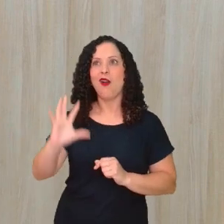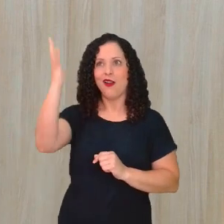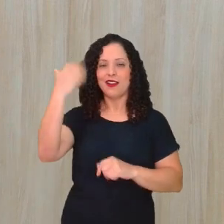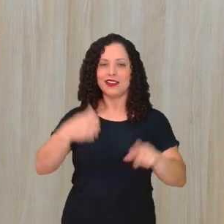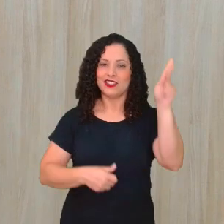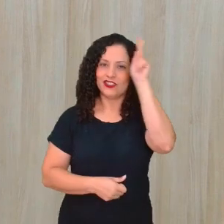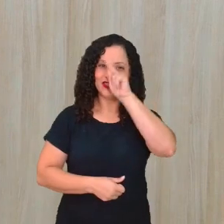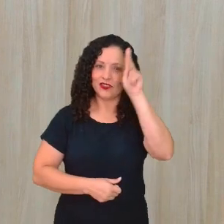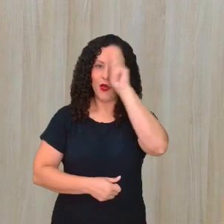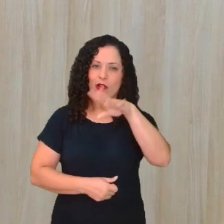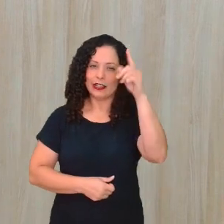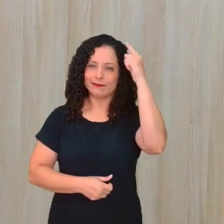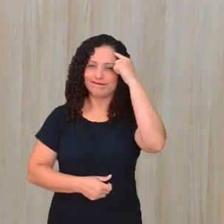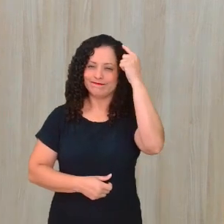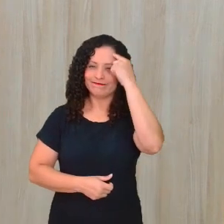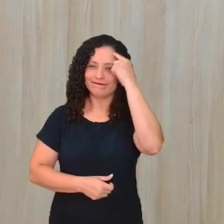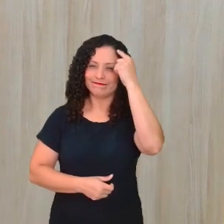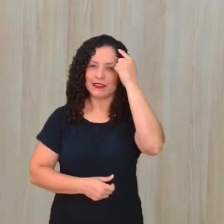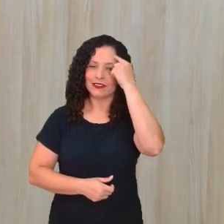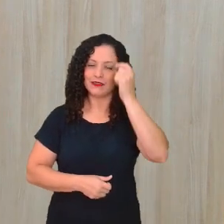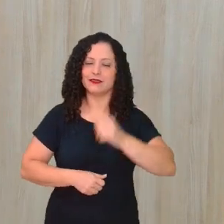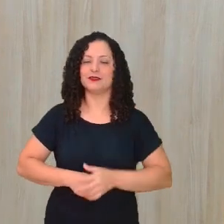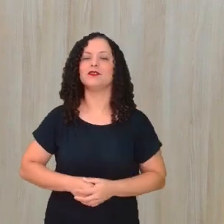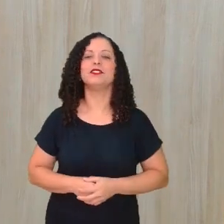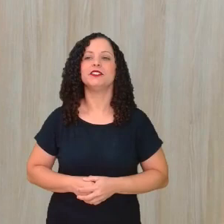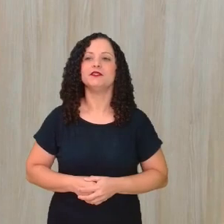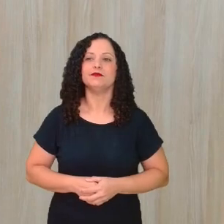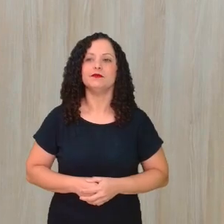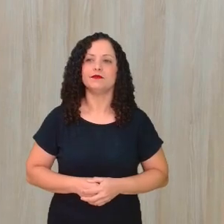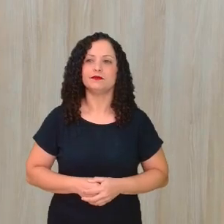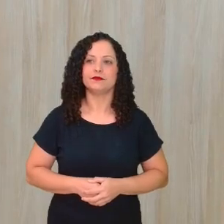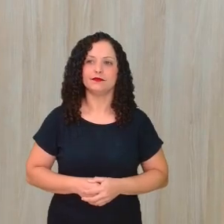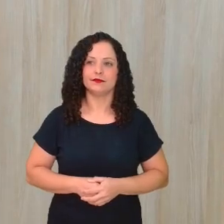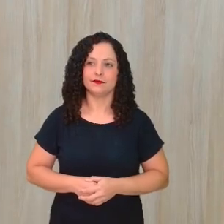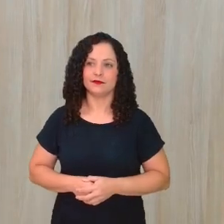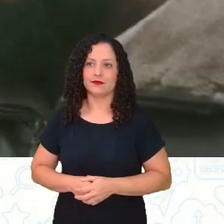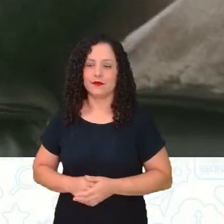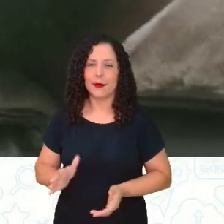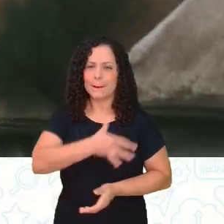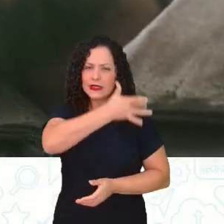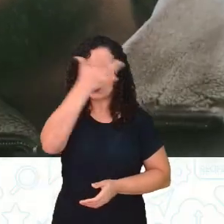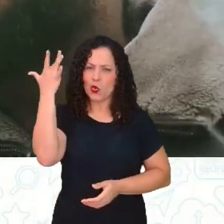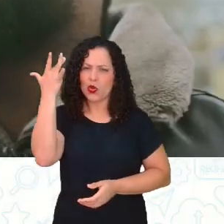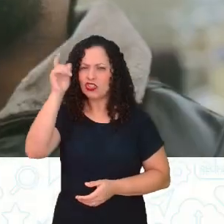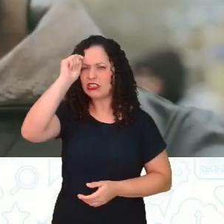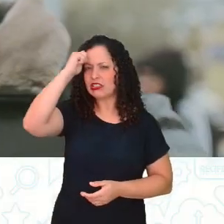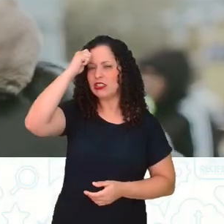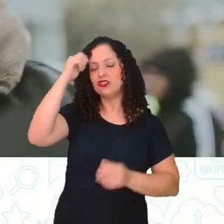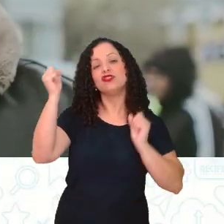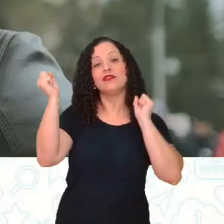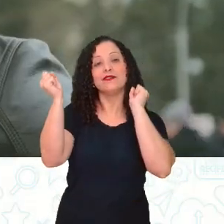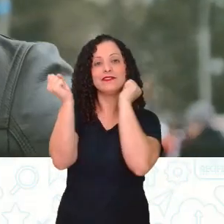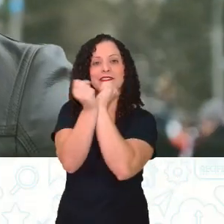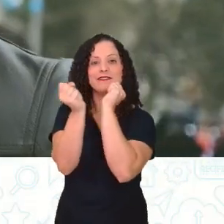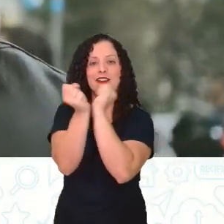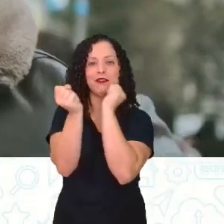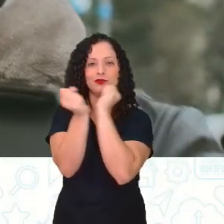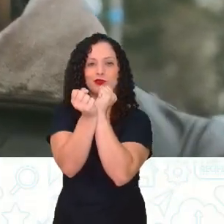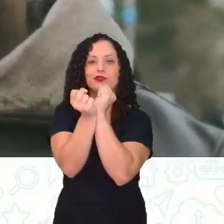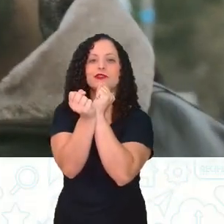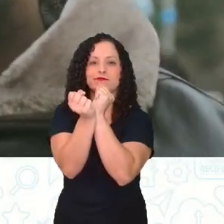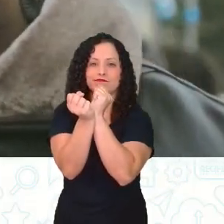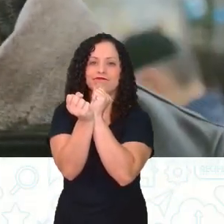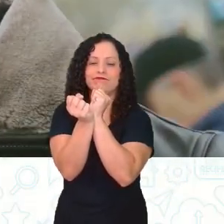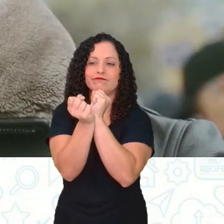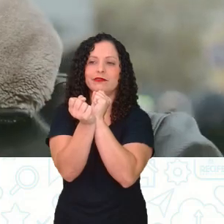histórico que a gente possa refletir, ok? Então, olha aí, então, escravizados, certo? Que enfrentaram